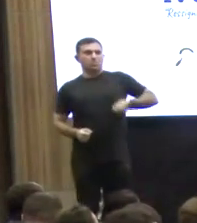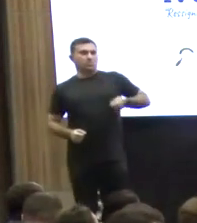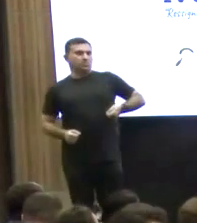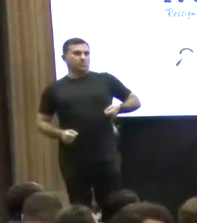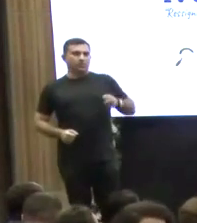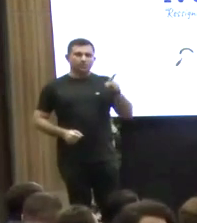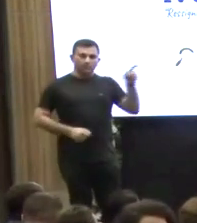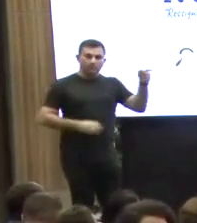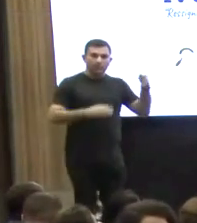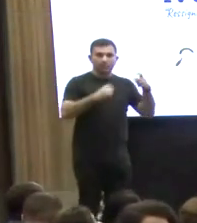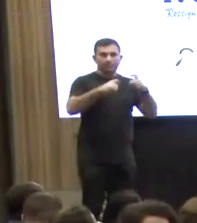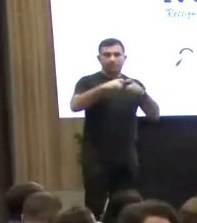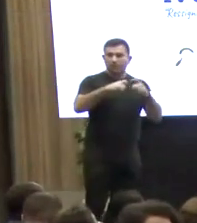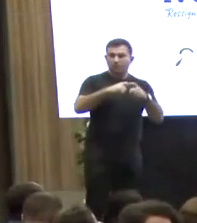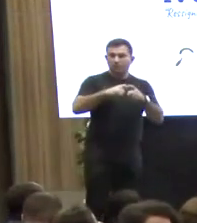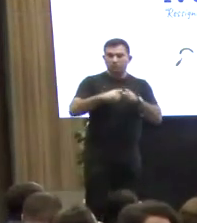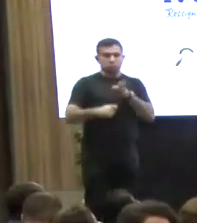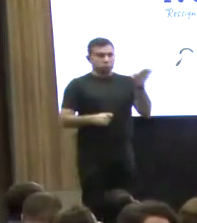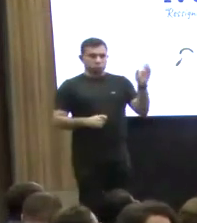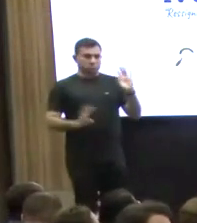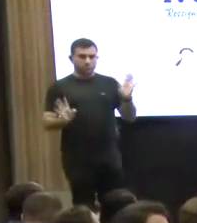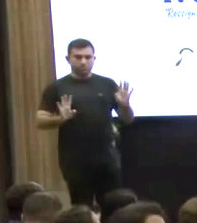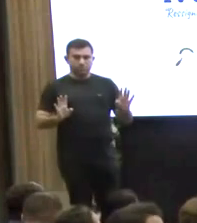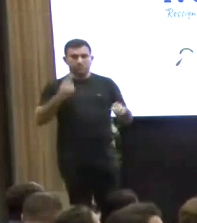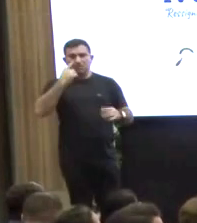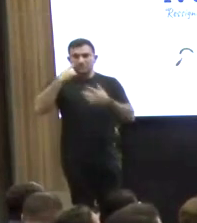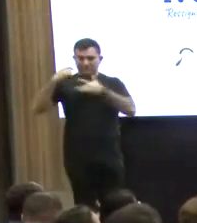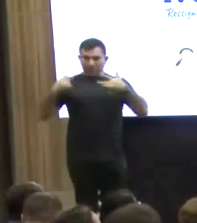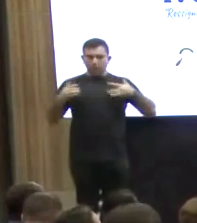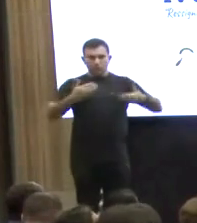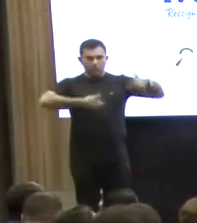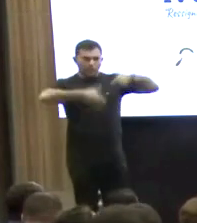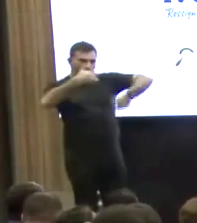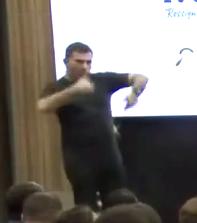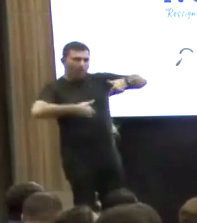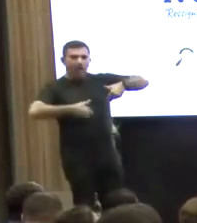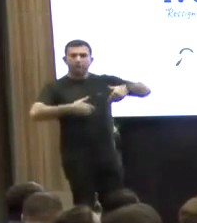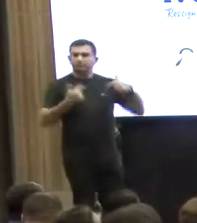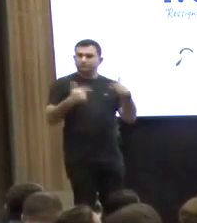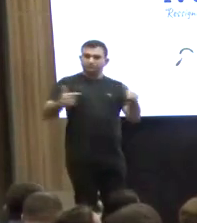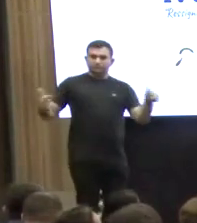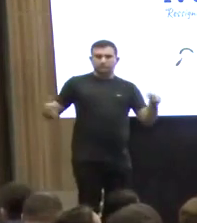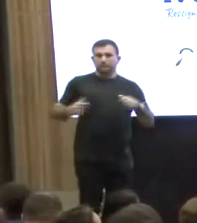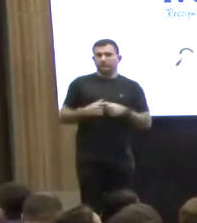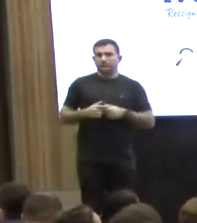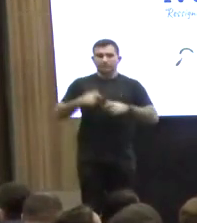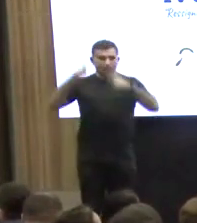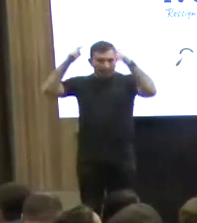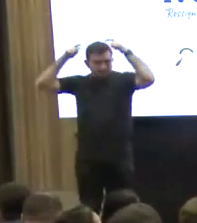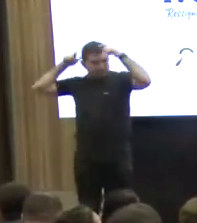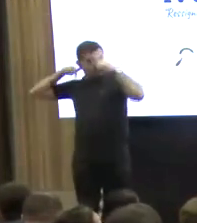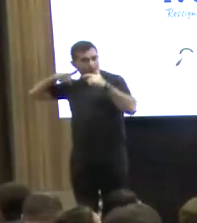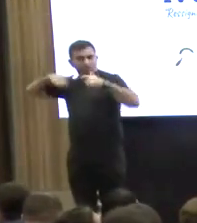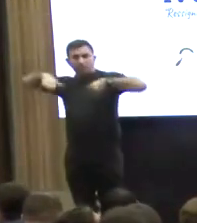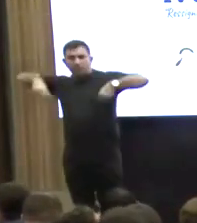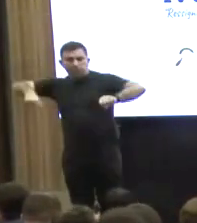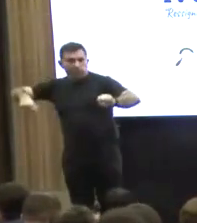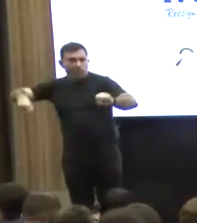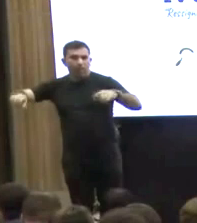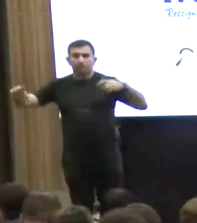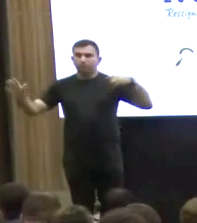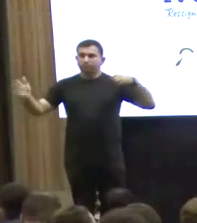esses rapazes estão sofrendo bastante, viu? Esse seu maridão hétero, homem de verdade, que não tem coragem de chorar, de dar um abraço,